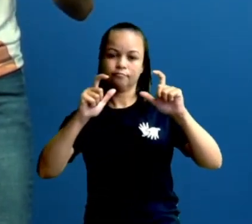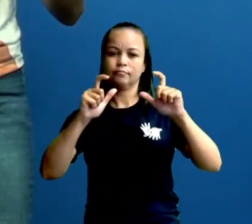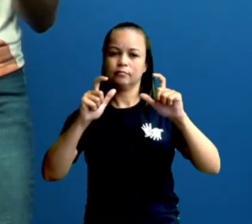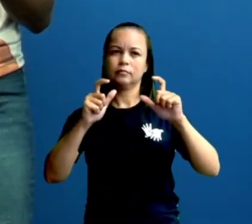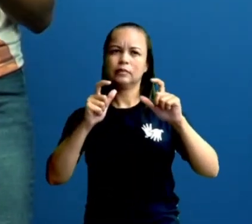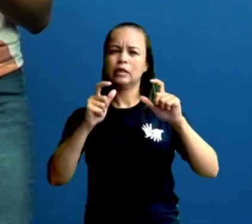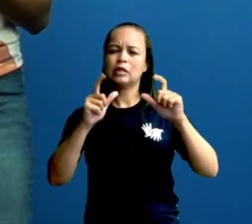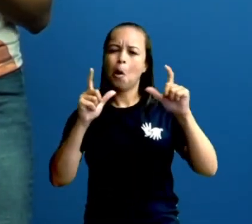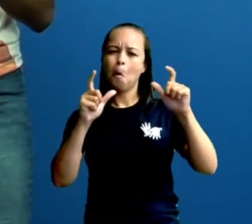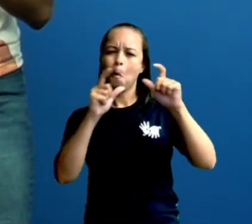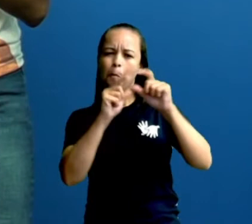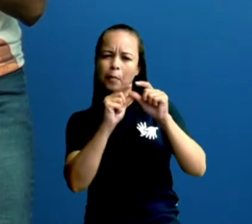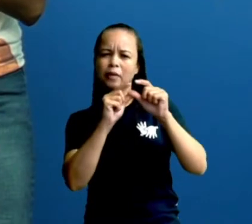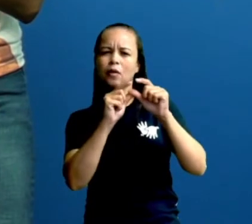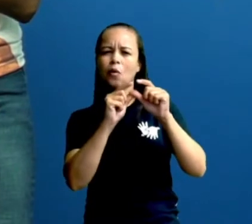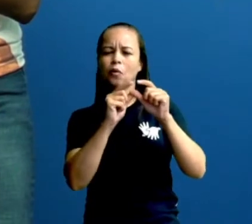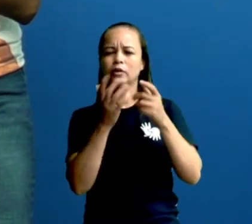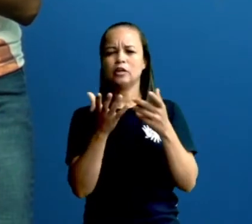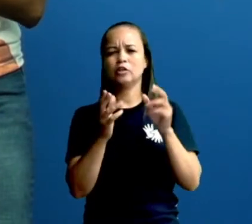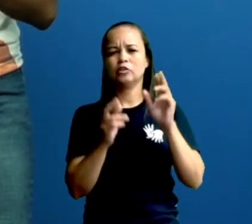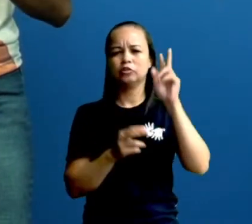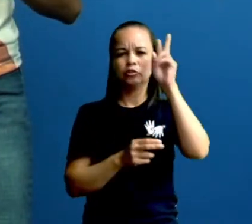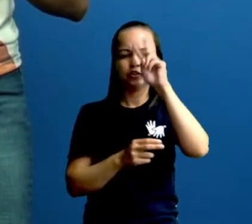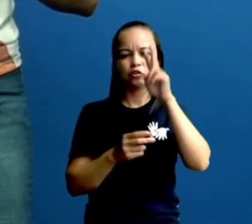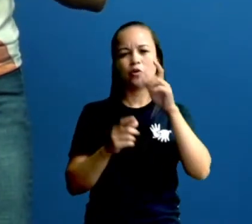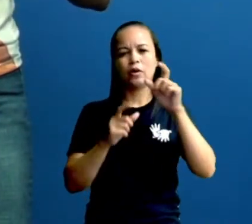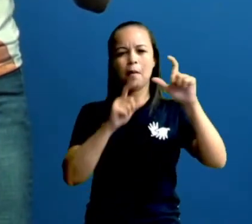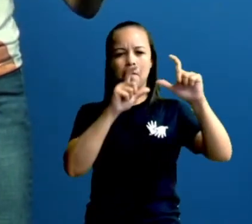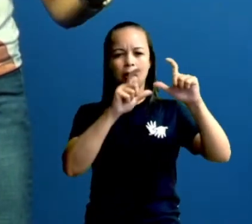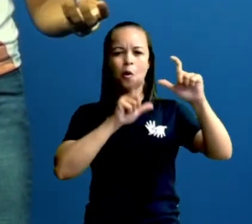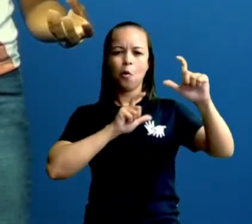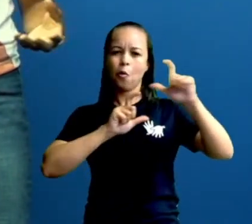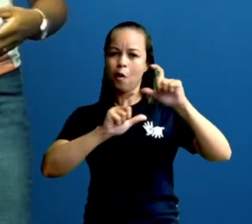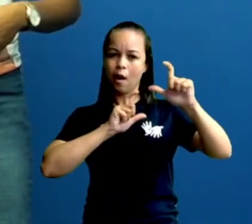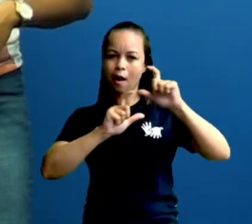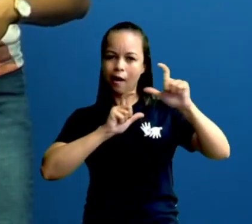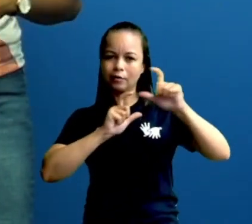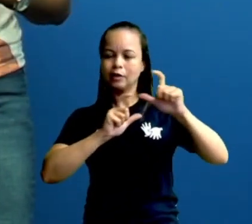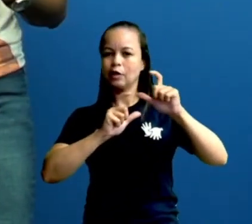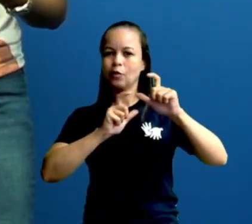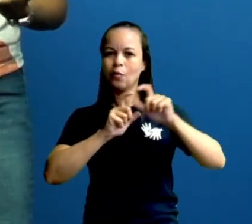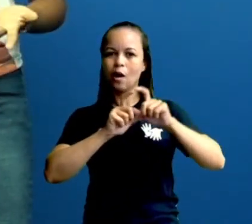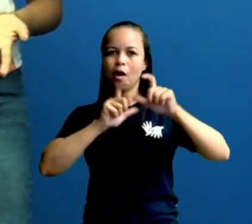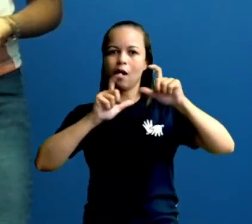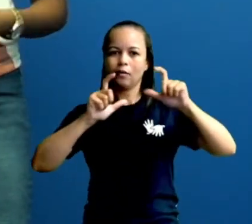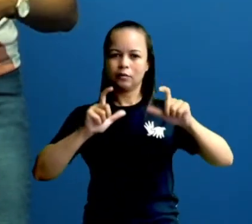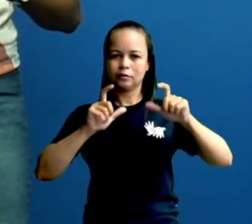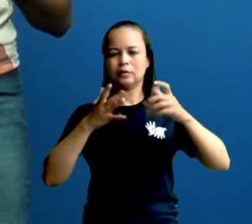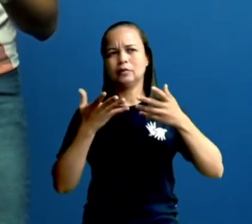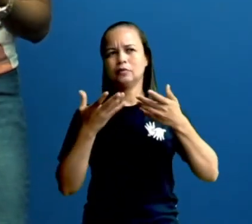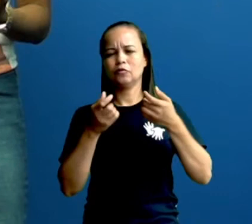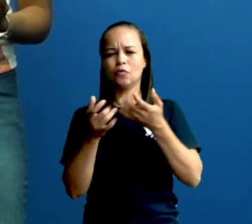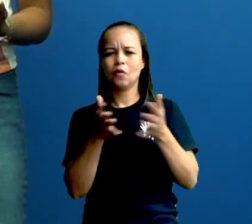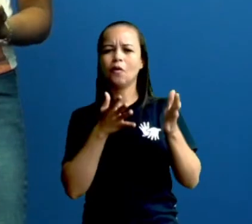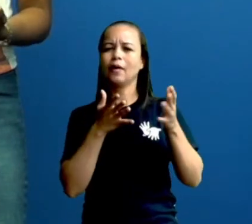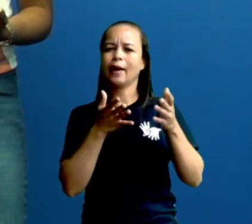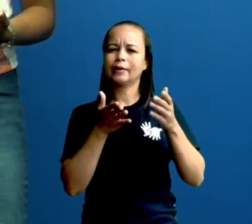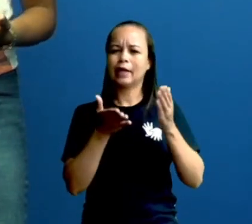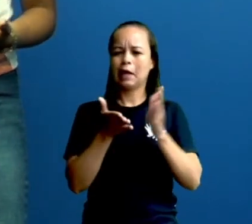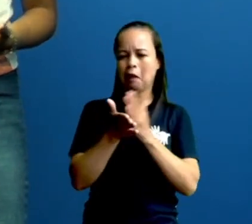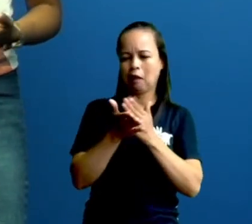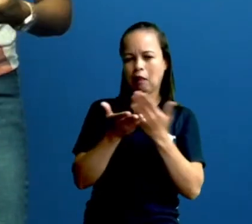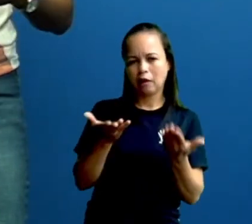são menores. Já as histórias em quadrinhos, não, elas são extensas. Tanto que são colocados em livros, em